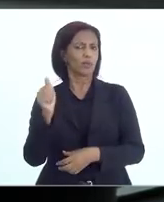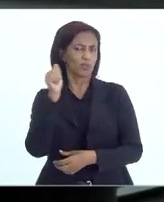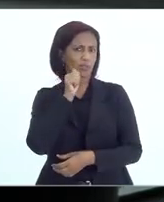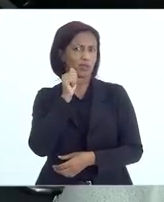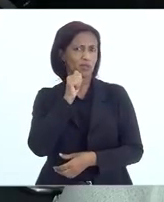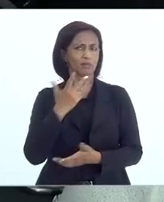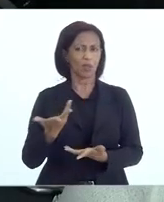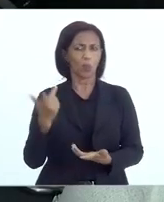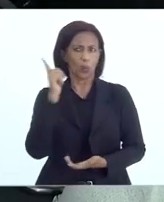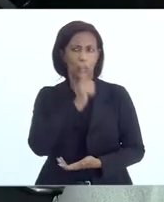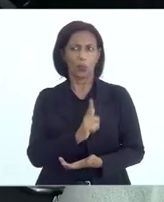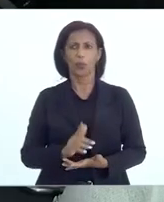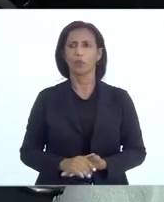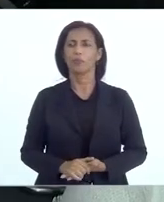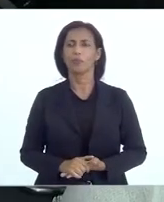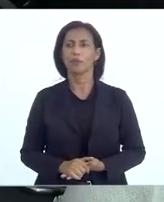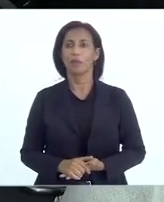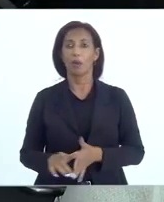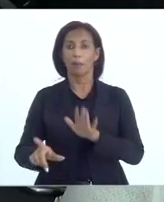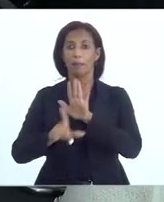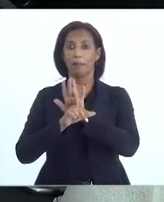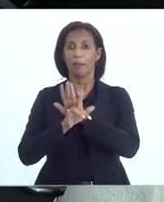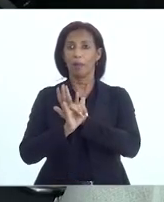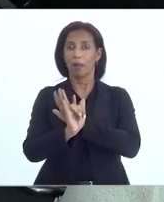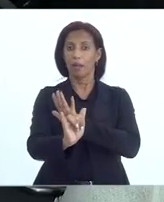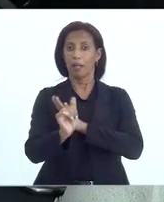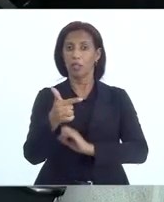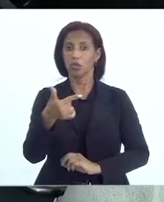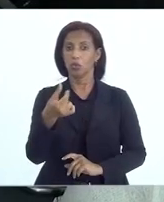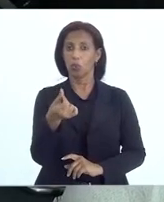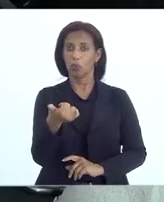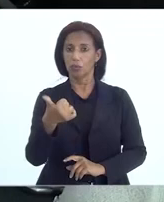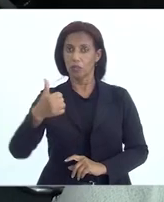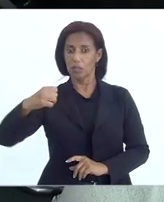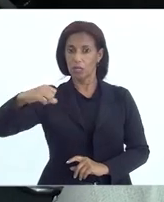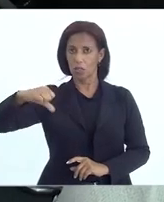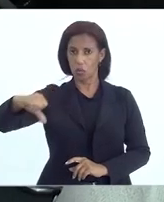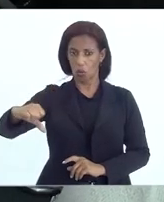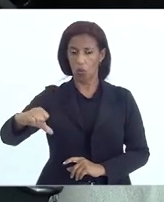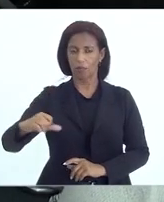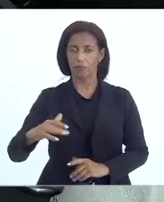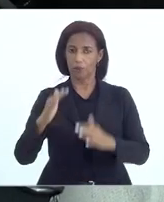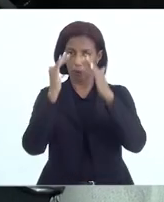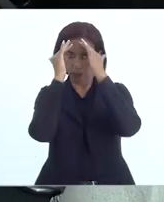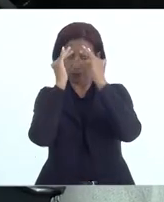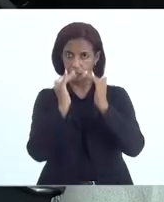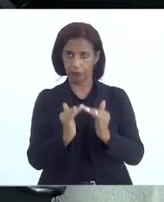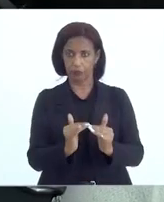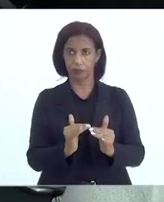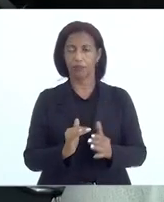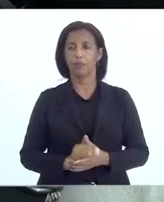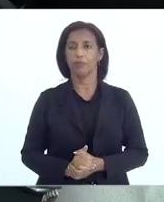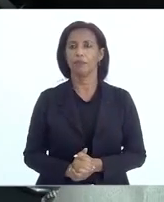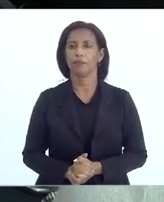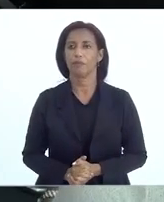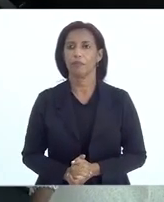candidatas a reversão Isso é uma lei de 2019 que a gente está fazendo cumprido